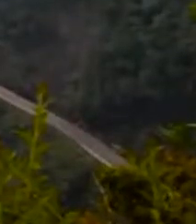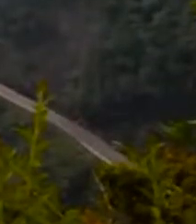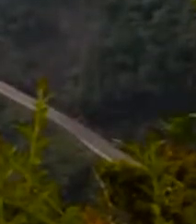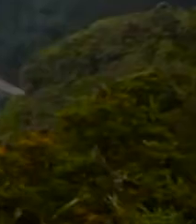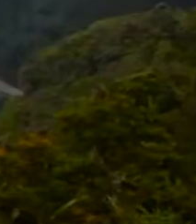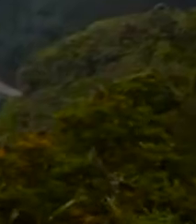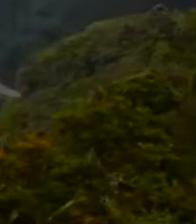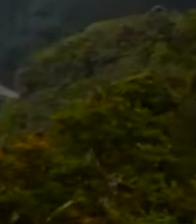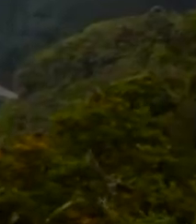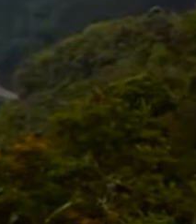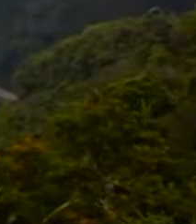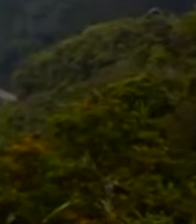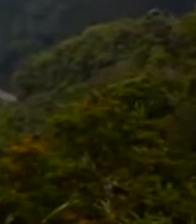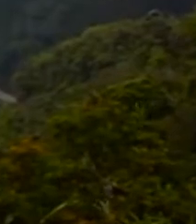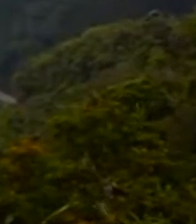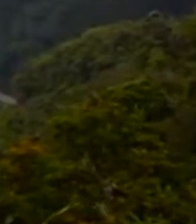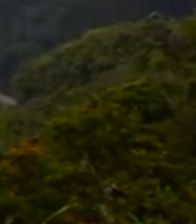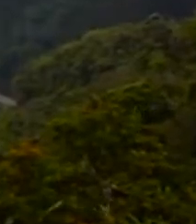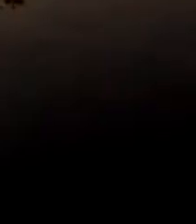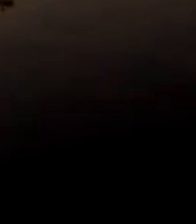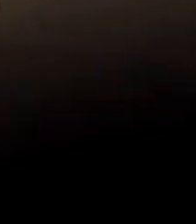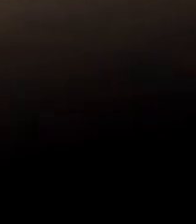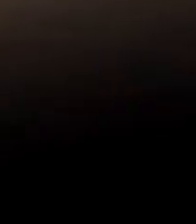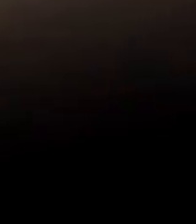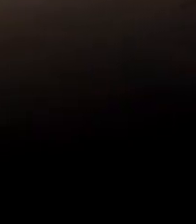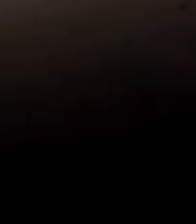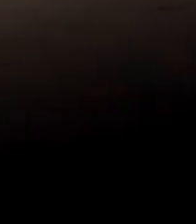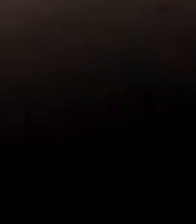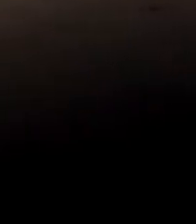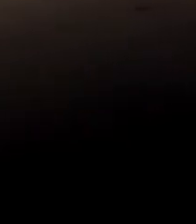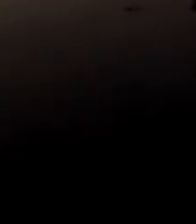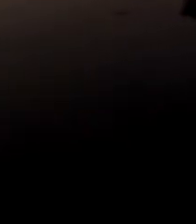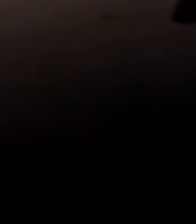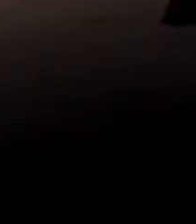futuro espelha essa grandeza.